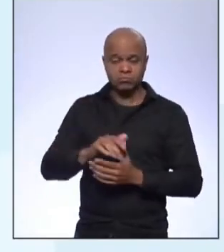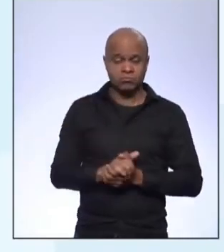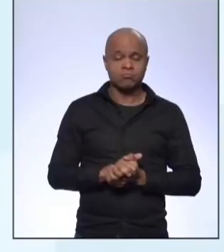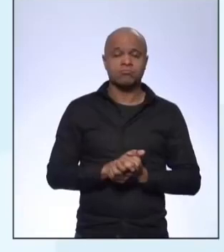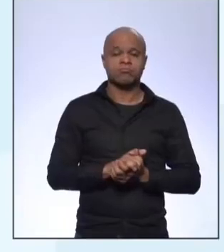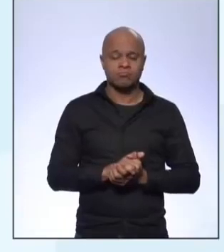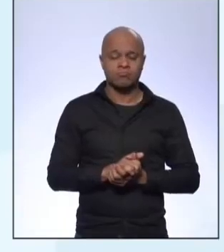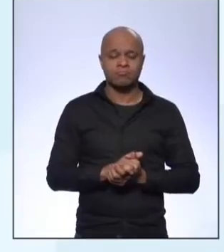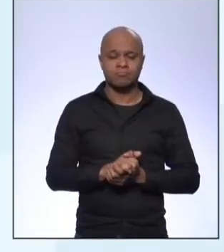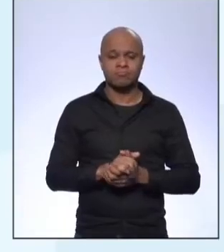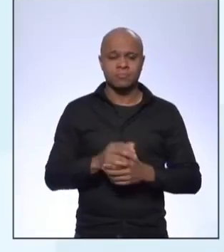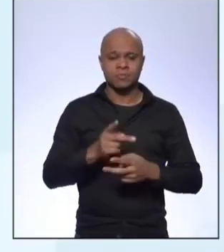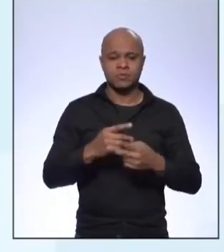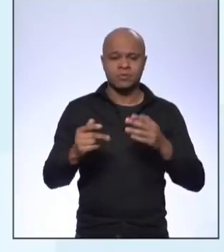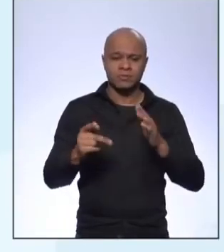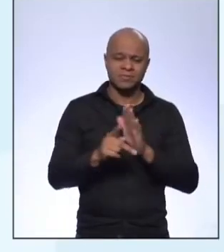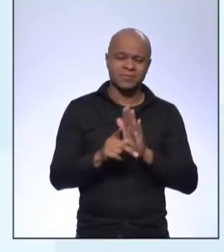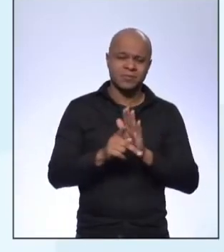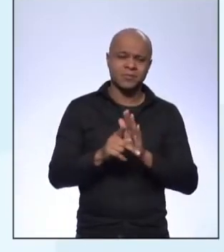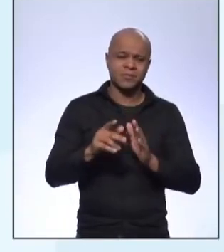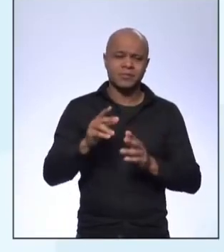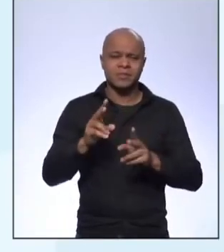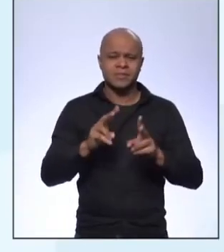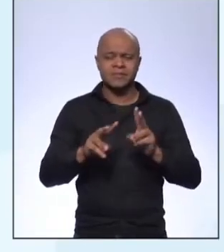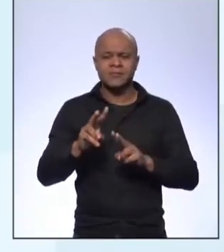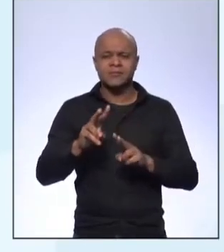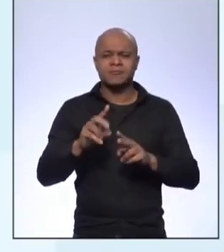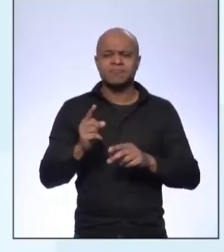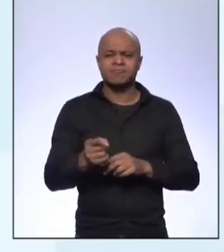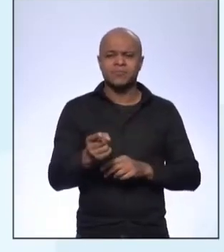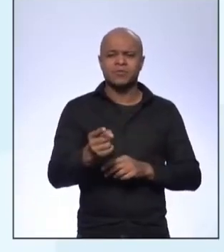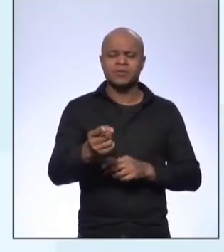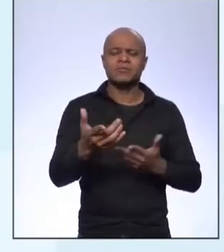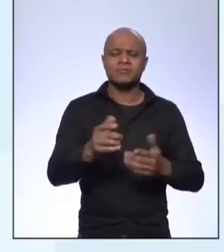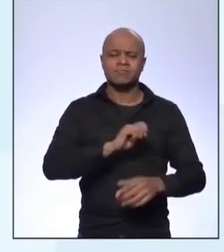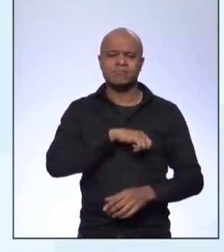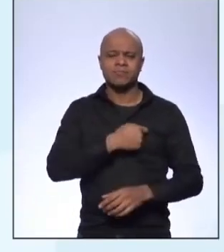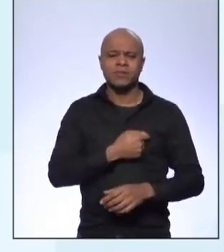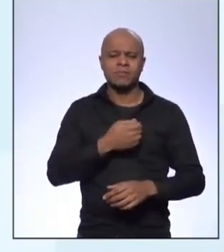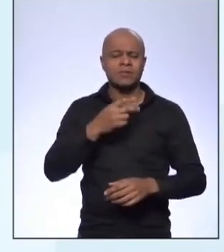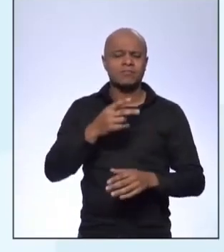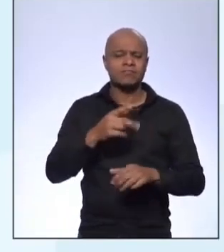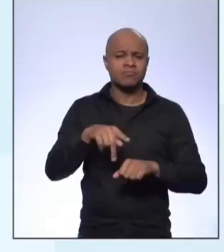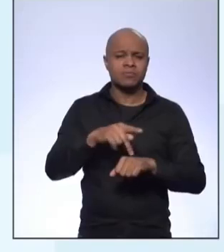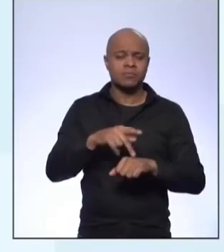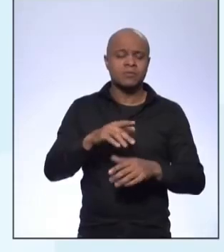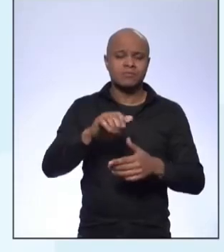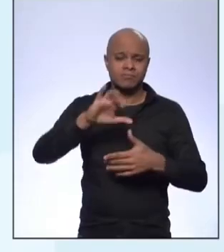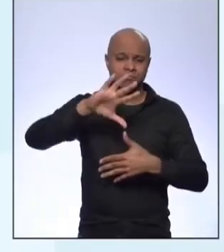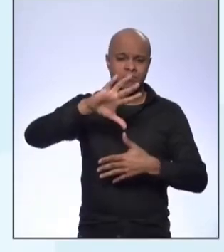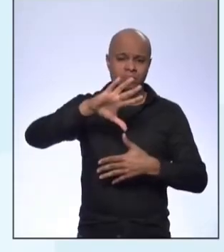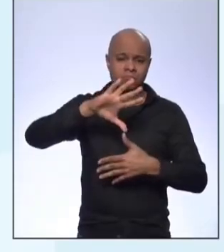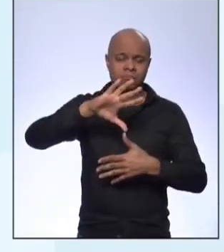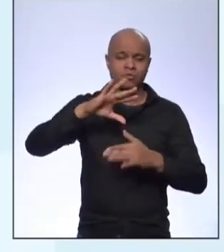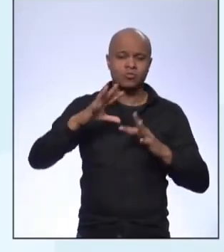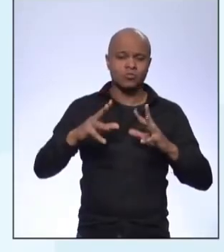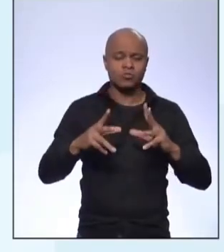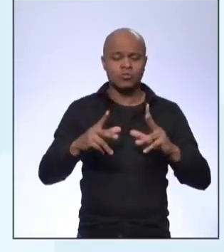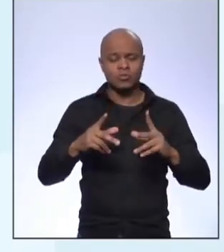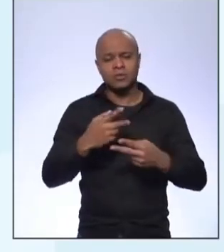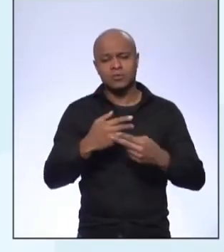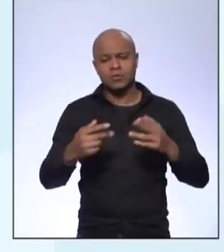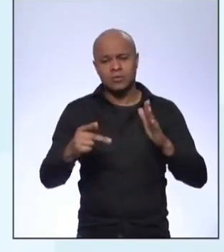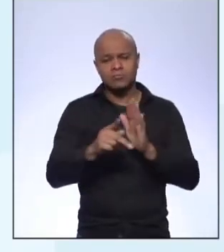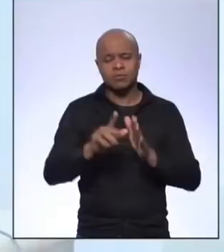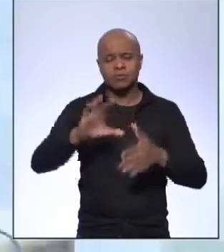mais um produto, vamos dizer assim, que foi explorado pelos espanhóis na América, ou seja, todas as riquezas que